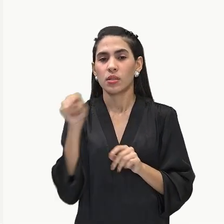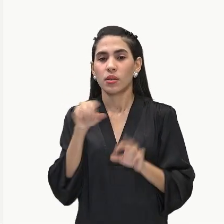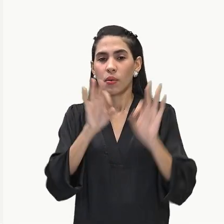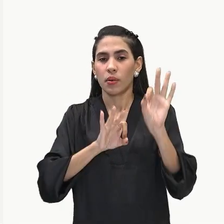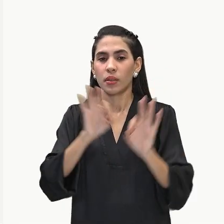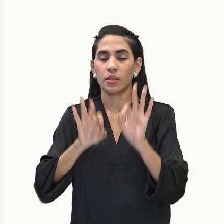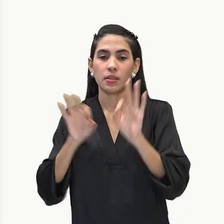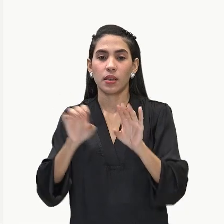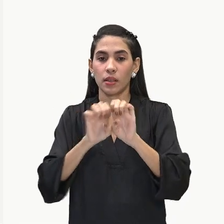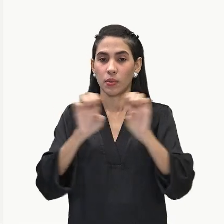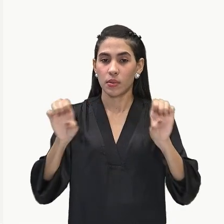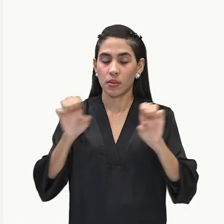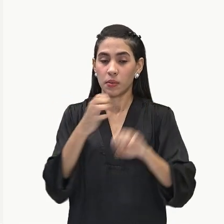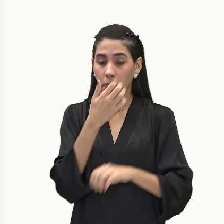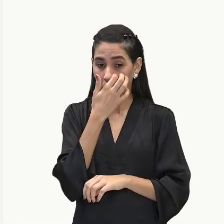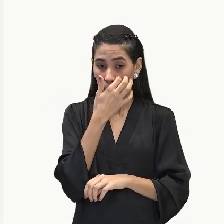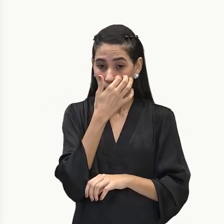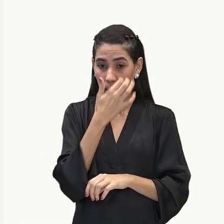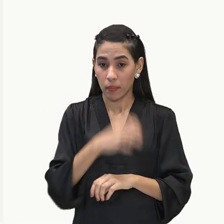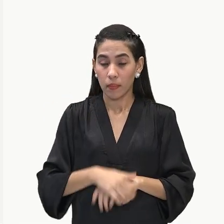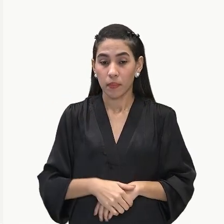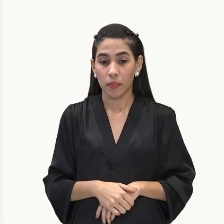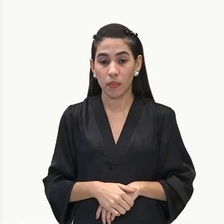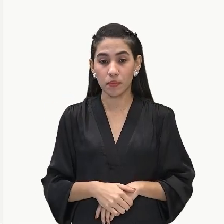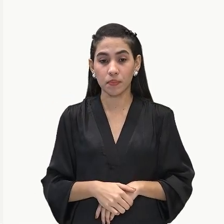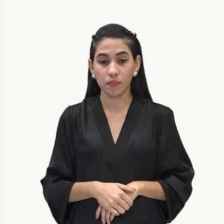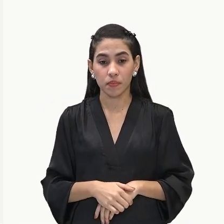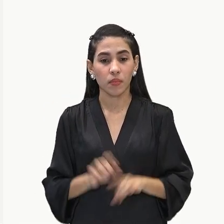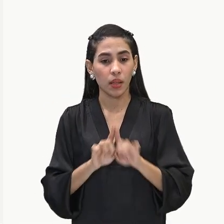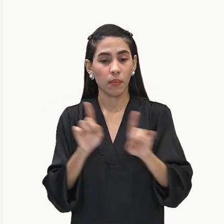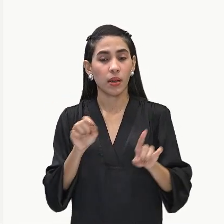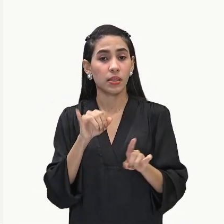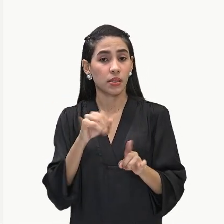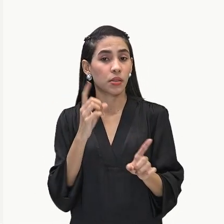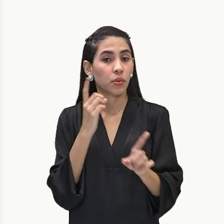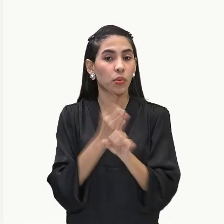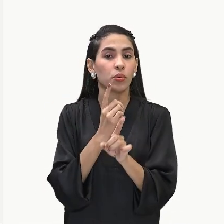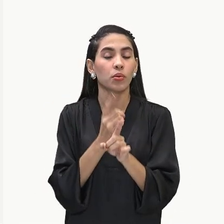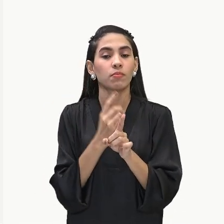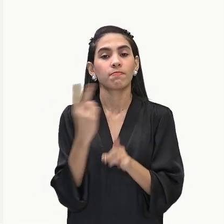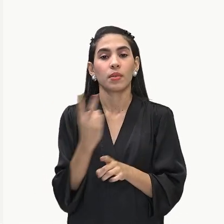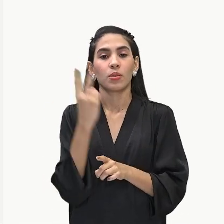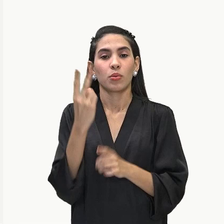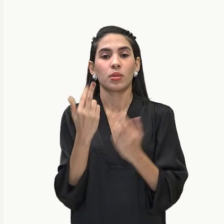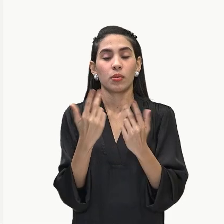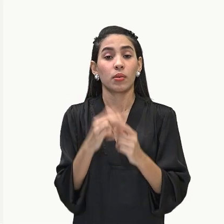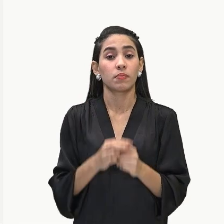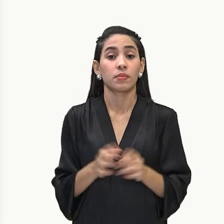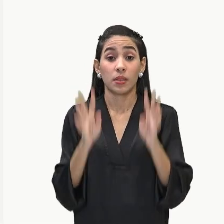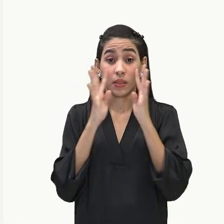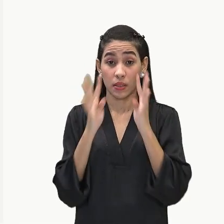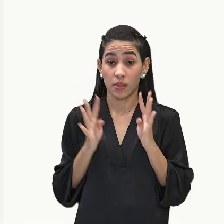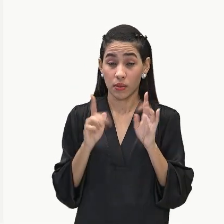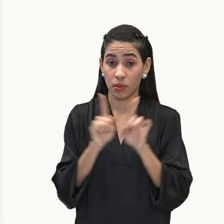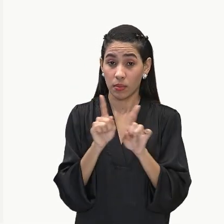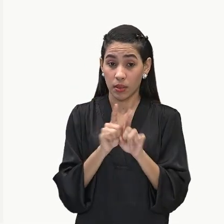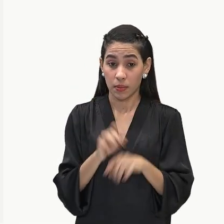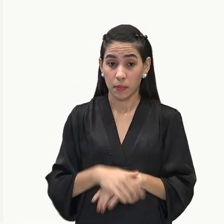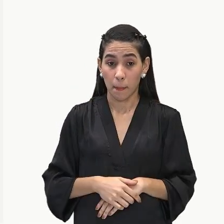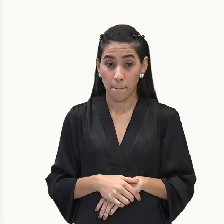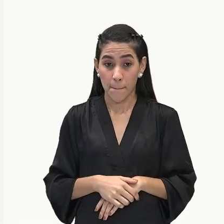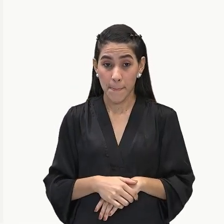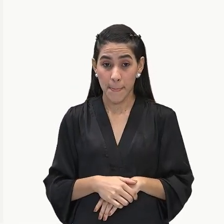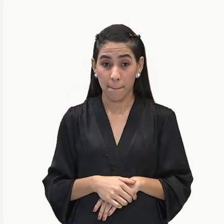a equação aqui do y, mas se chegou ao mesmo resultado. E chamando a atenção dos senhores, que